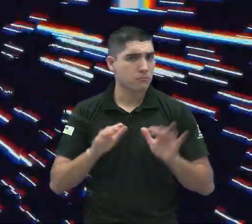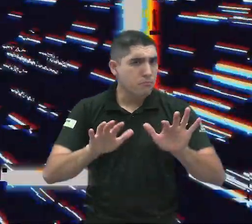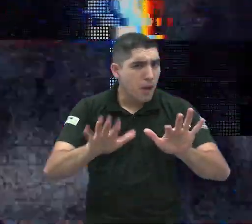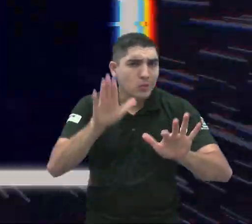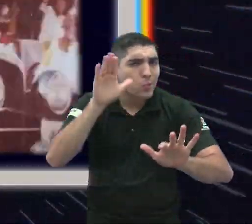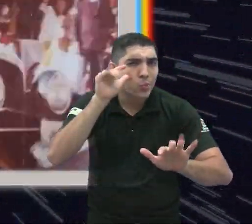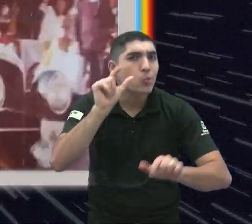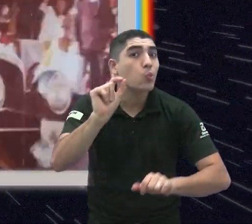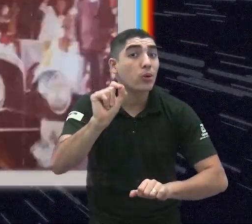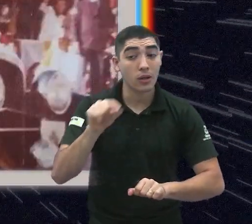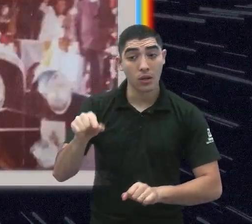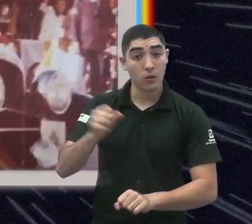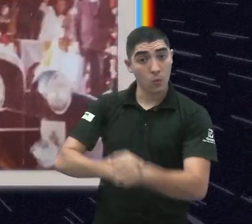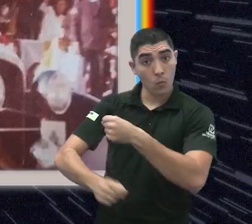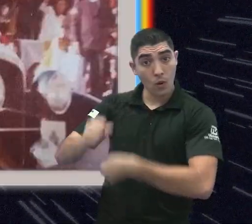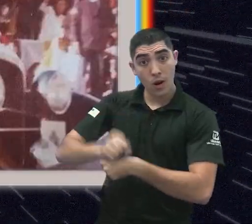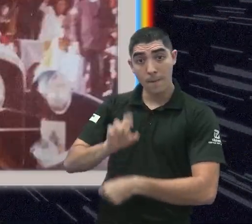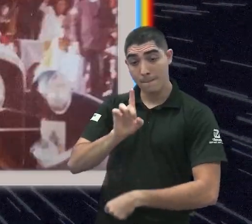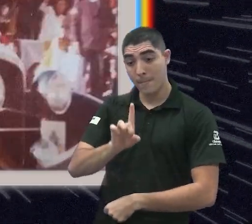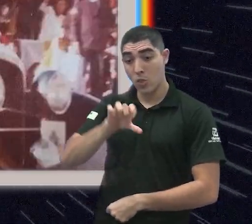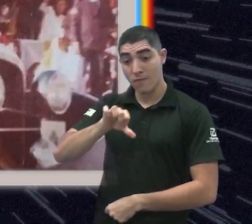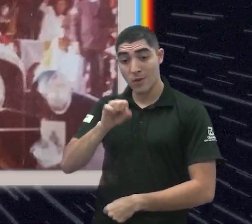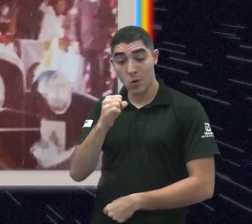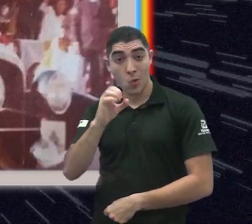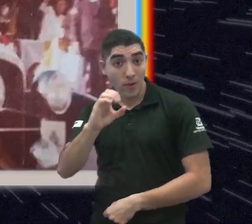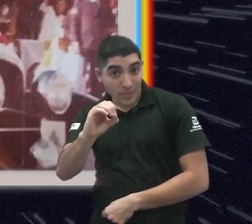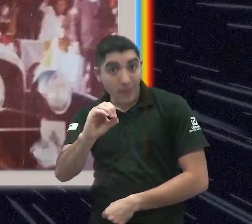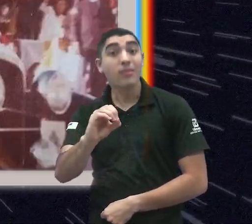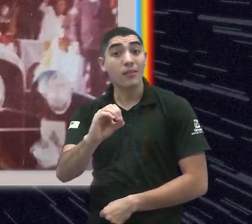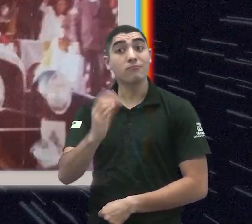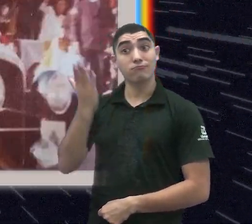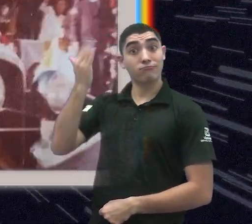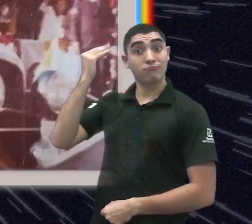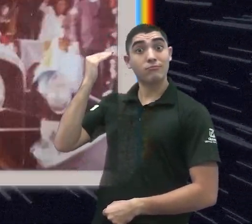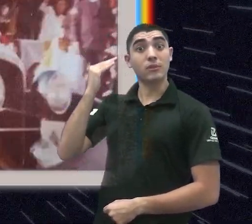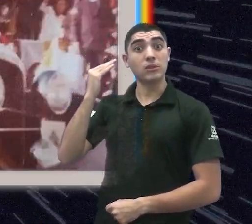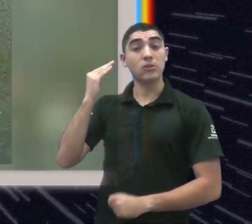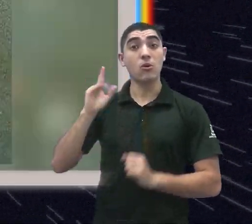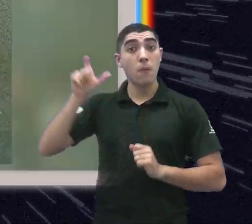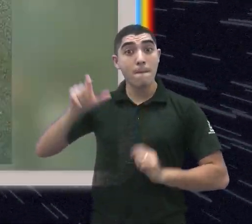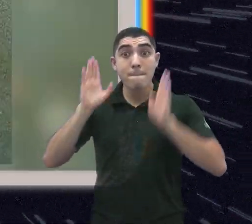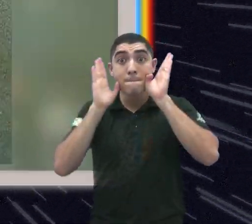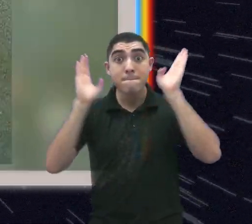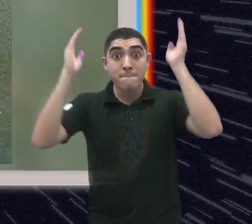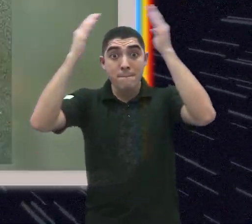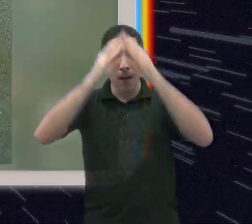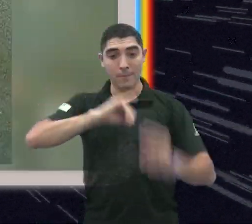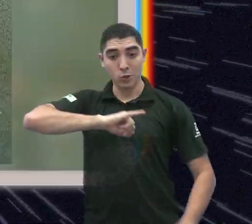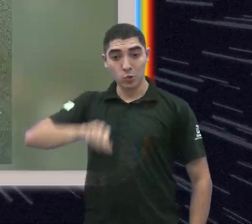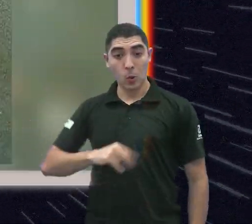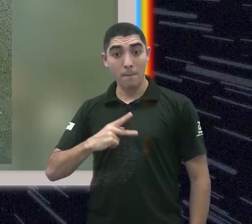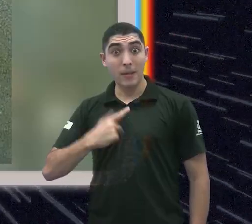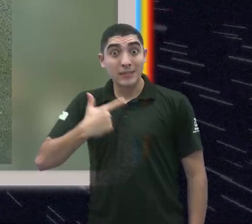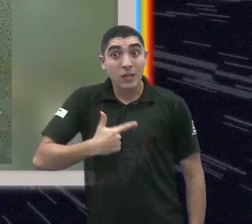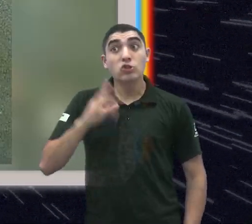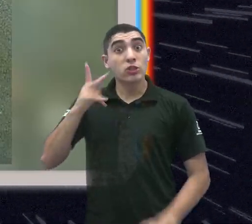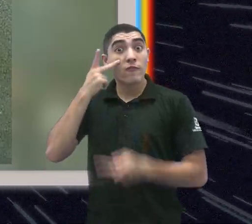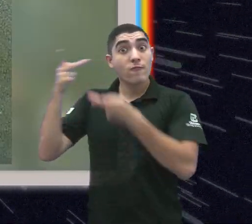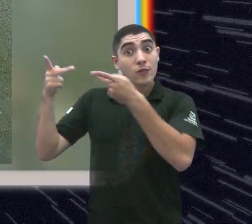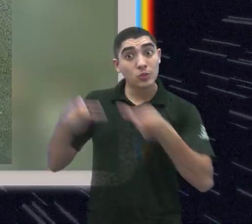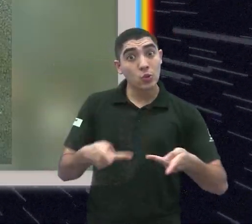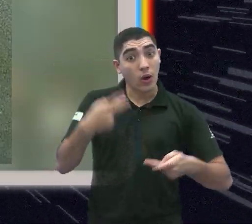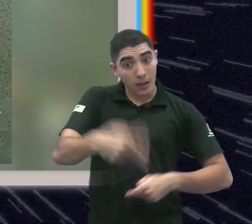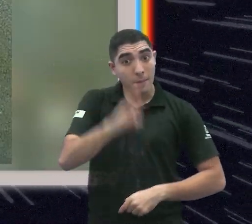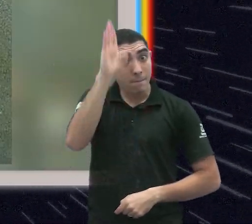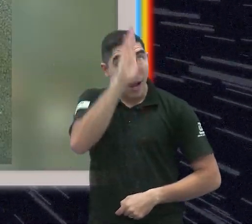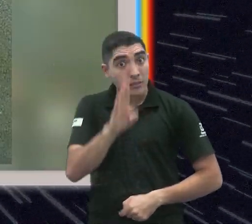processo, né? Uma curiosidade é que um ano antes, em 1980, o então Papa João Paulo II visitou o